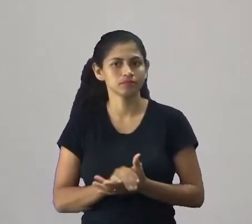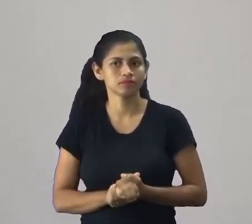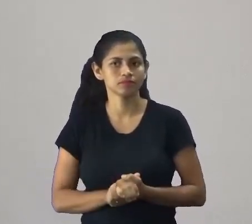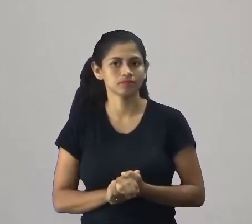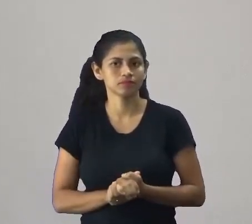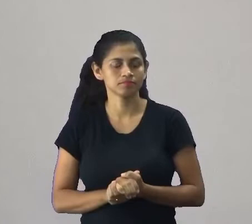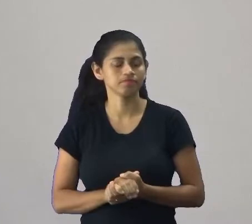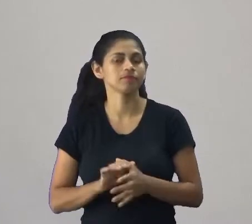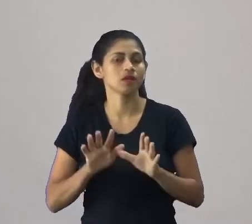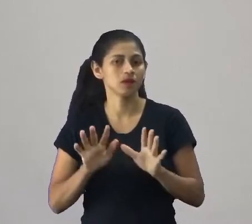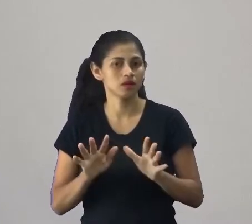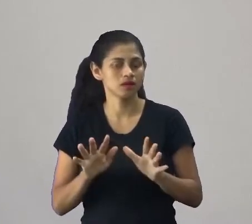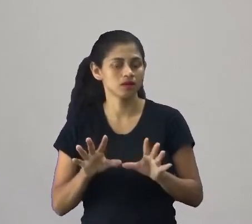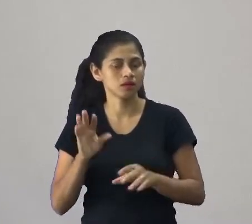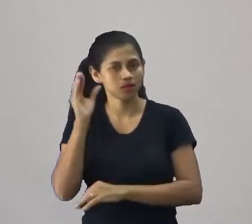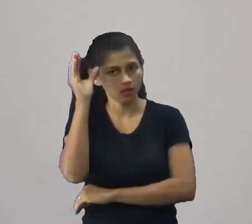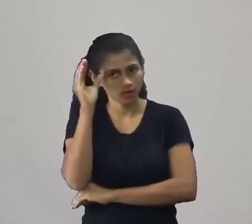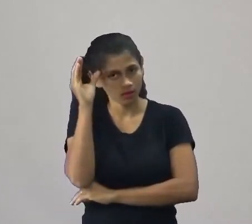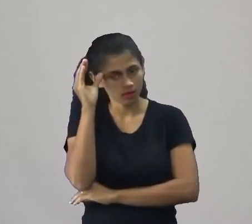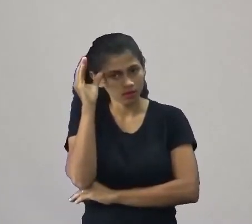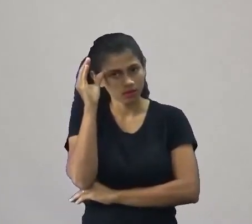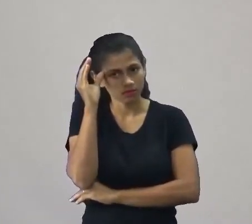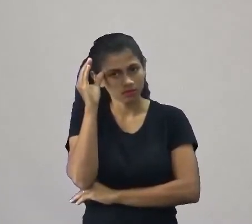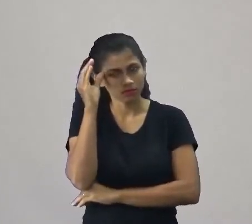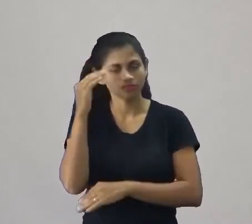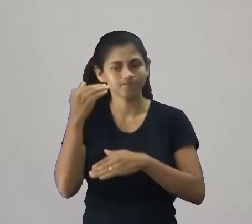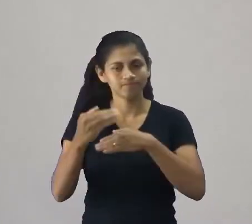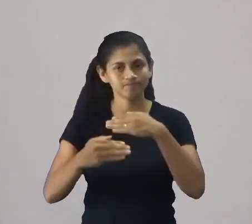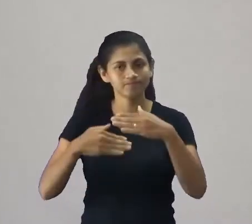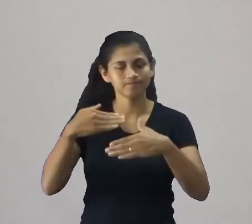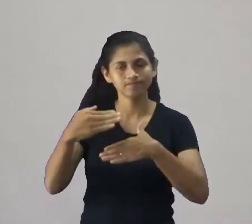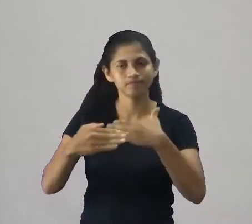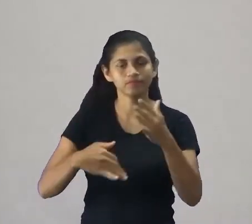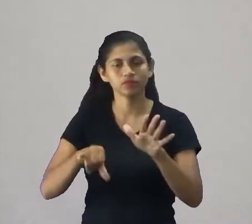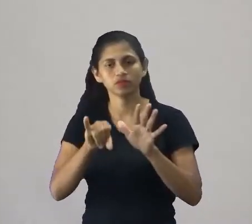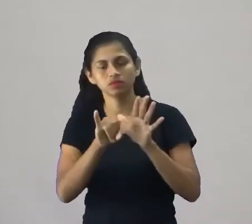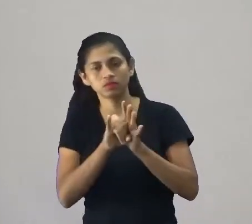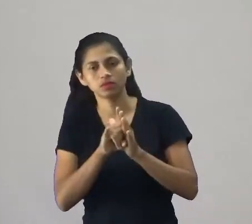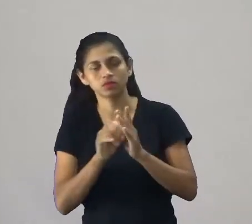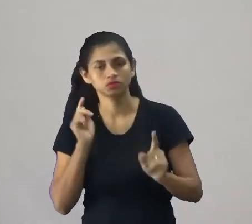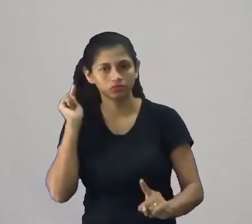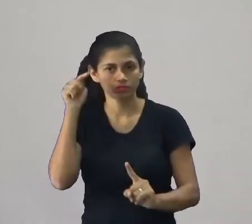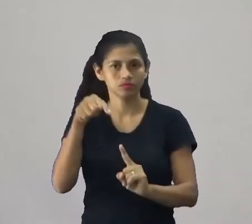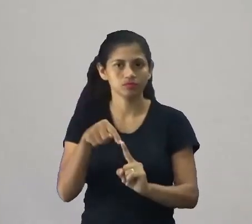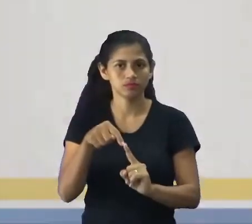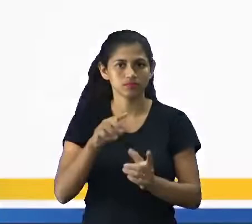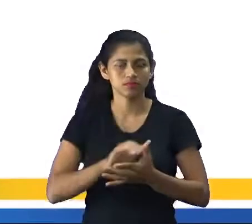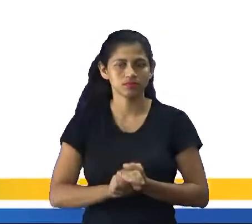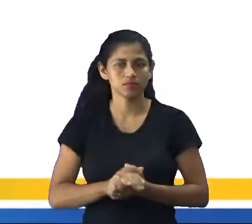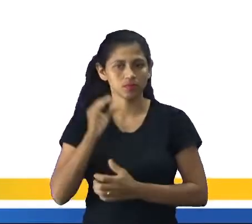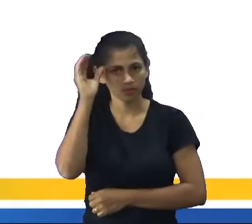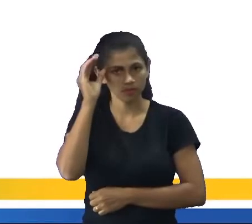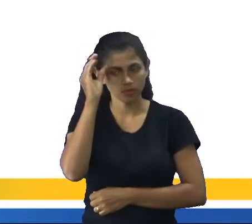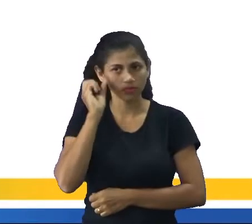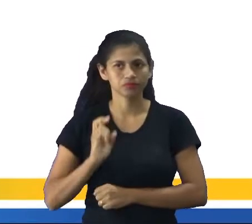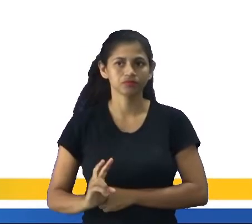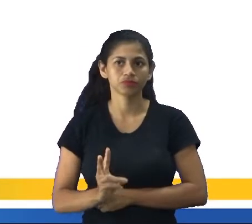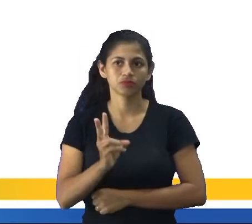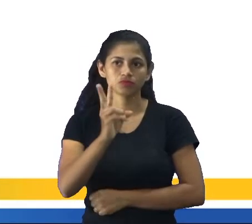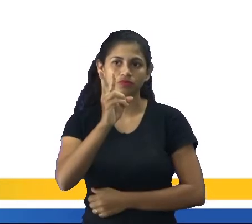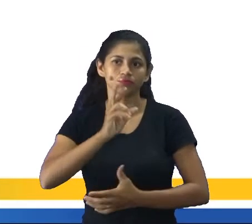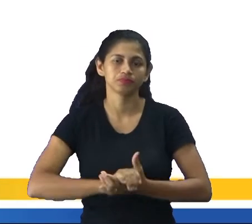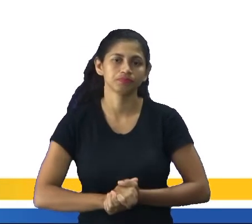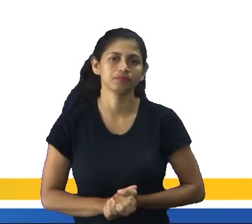olha, isso é a compreensão, esse é o direcionamento, essa é a construção, essa é a identidade, esse é o objetivo. Compreendido isso, a gente vai agora para